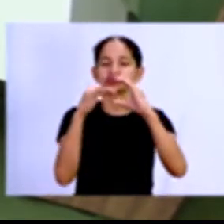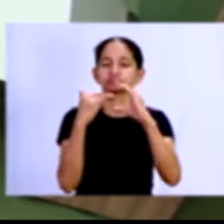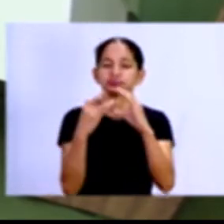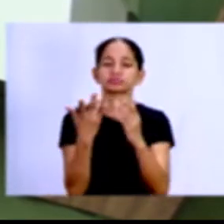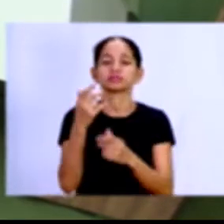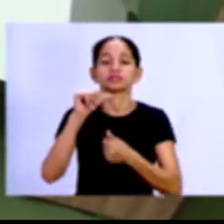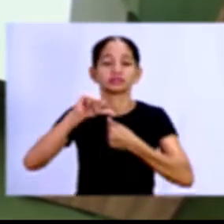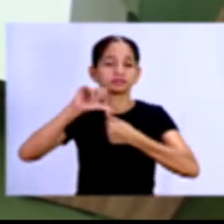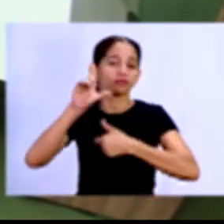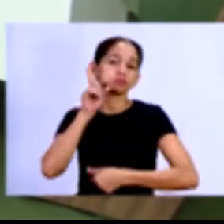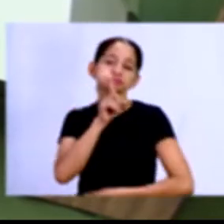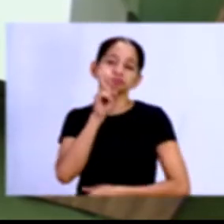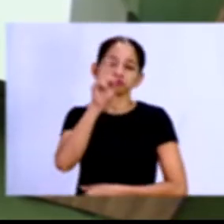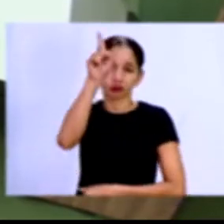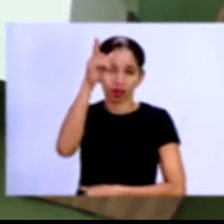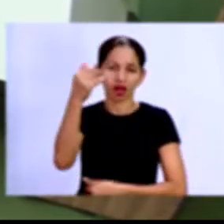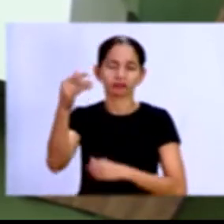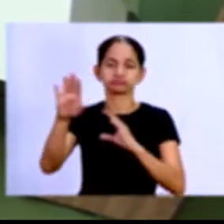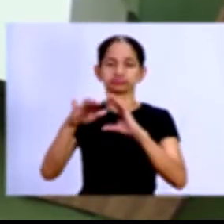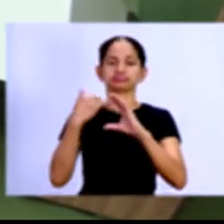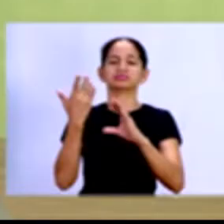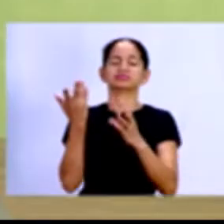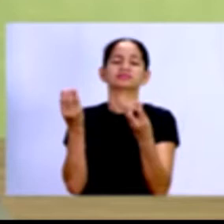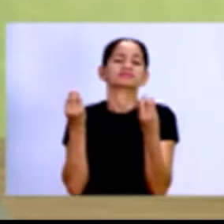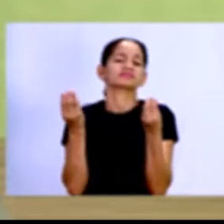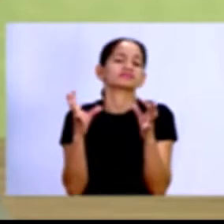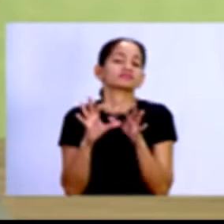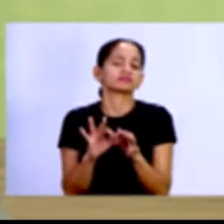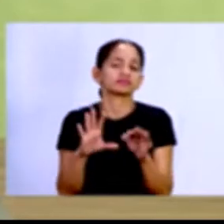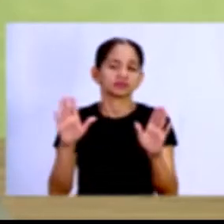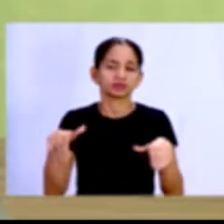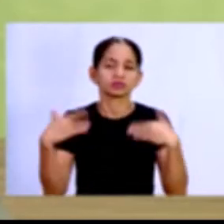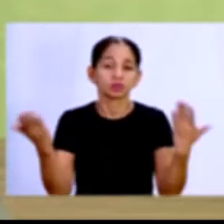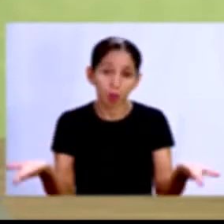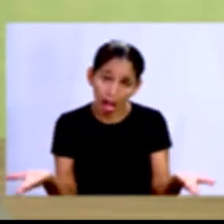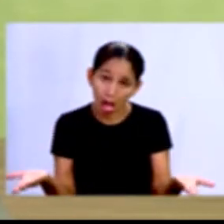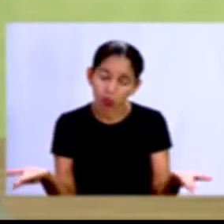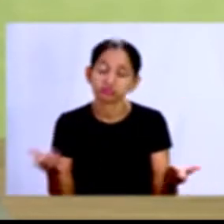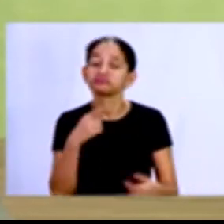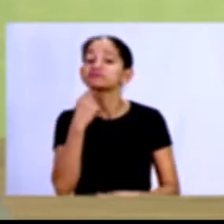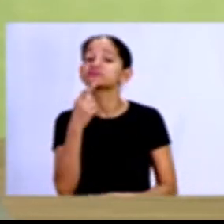Estados Unidos no Brasil? Entra nesse contexto?